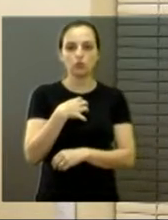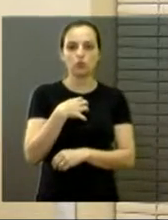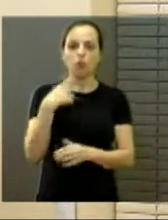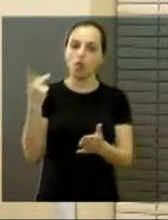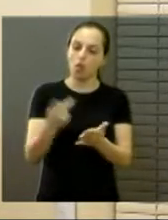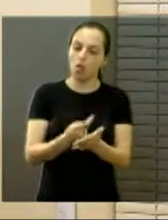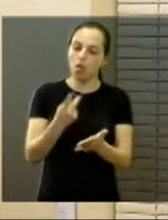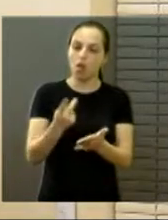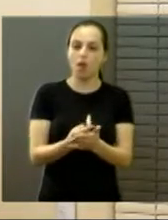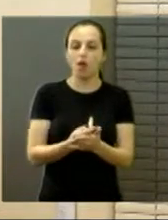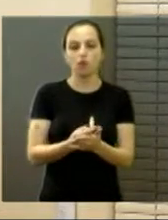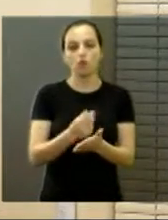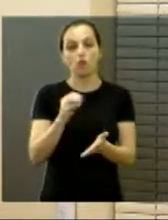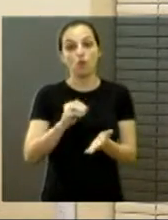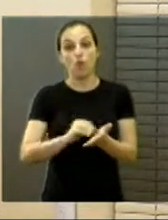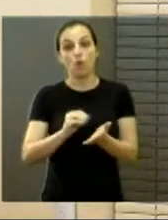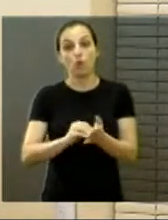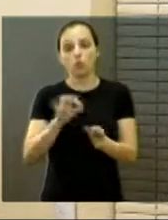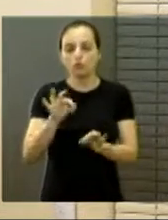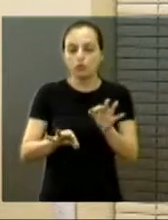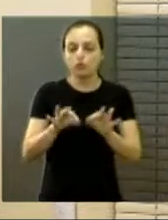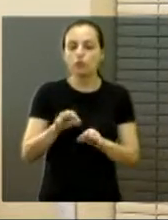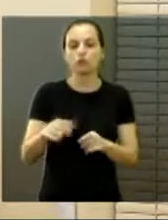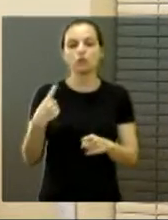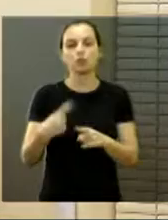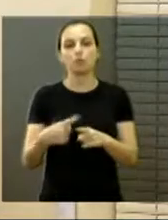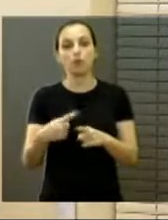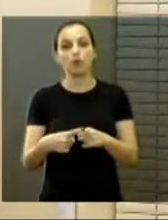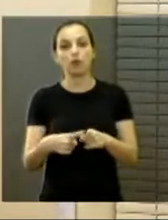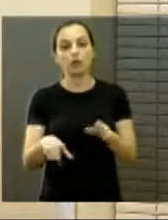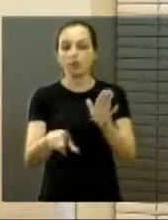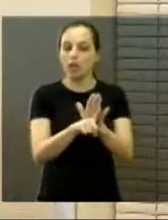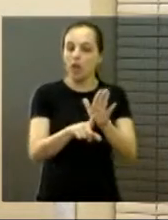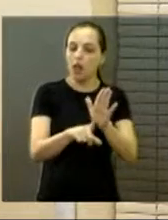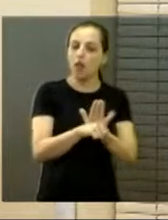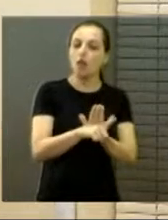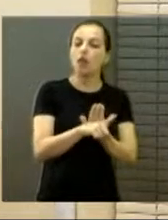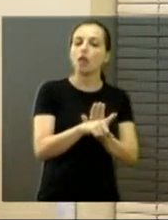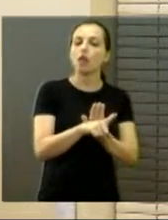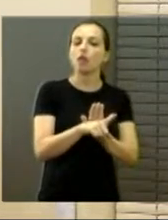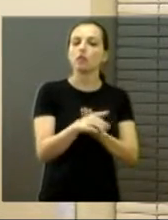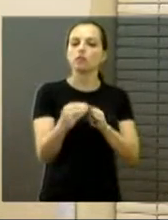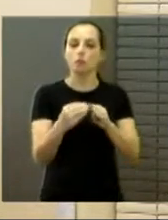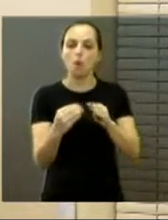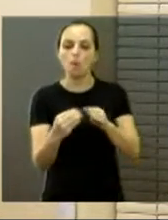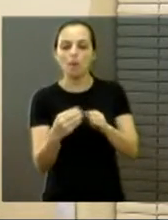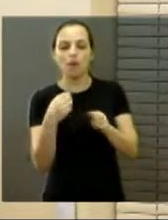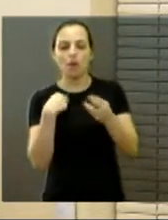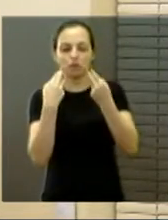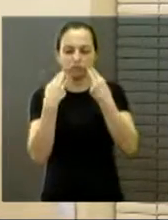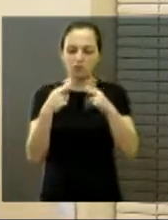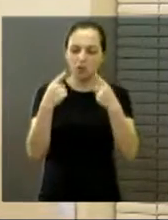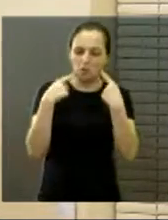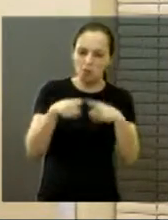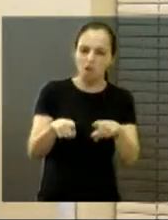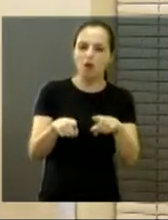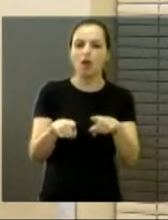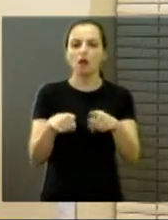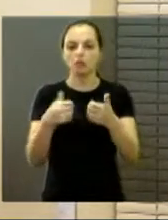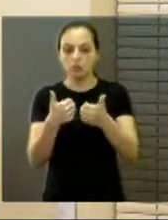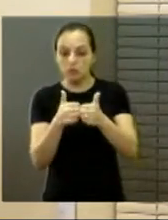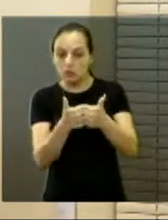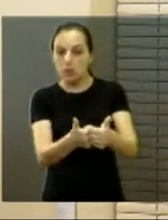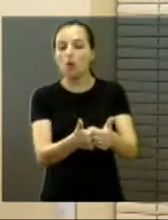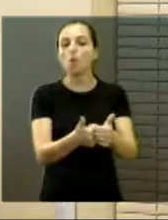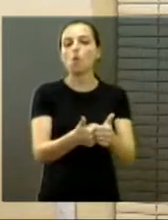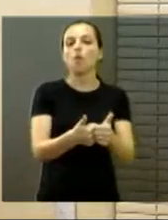injusto. Primeiro, que é óbvio que, do ponto de vista legal, se eu sou xingada, se eu sou perseguida e eu vou fazer um